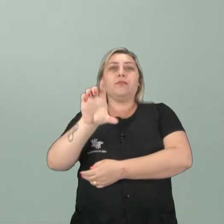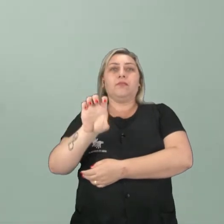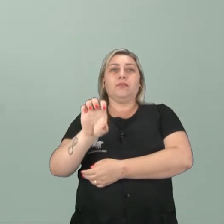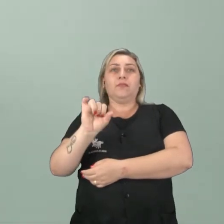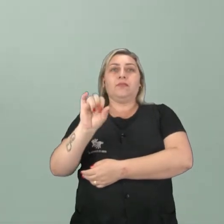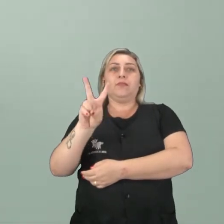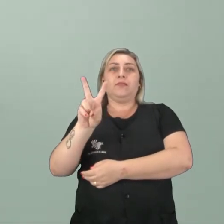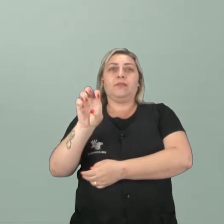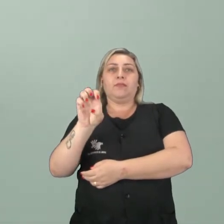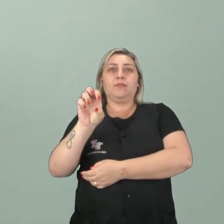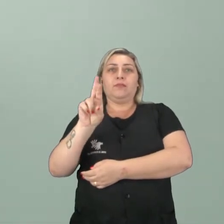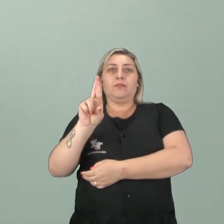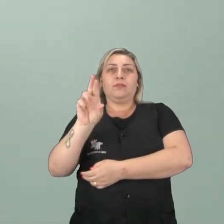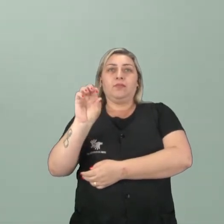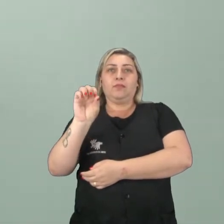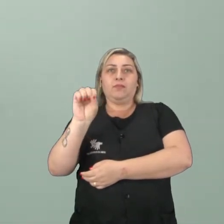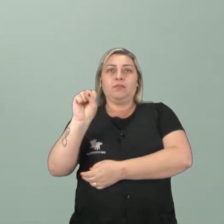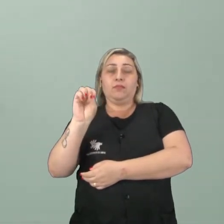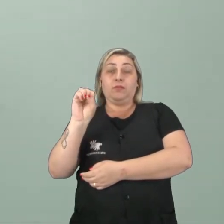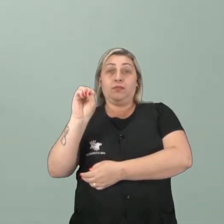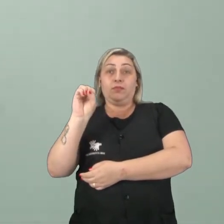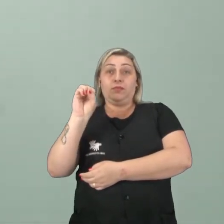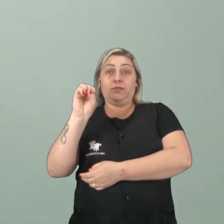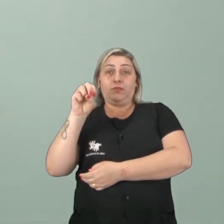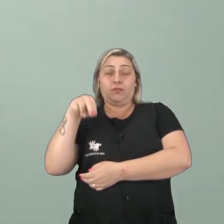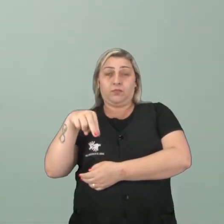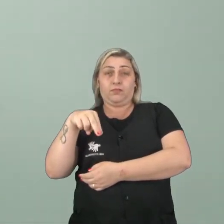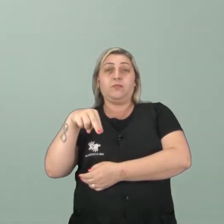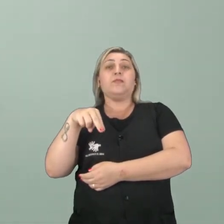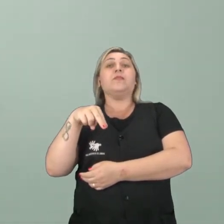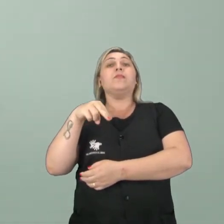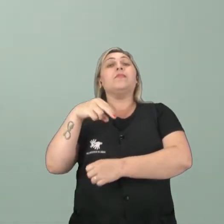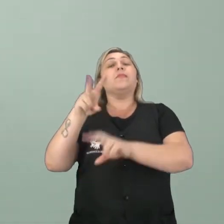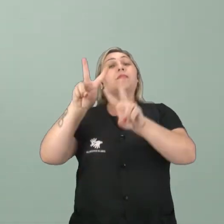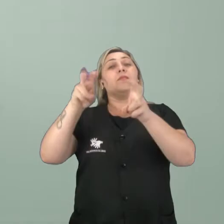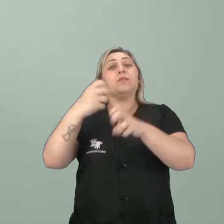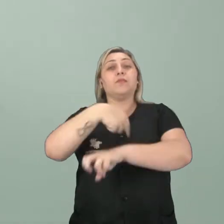hoje vamos falar sobre um tema do 7º ano, que é a História do Trabalho.